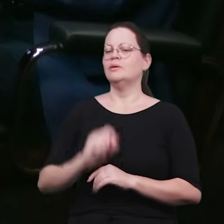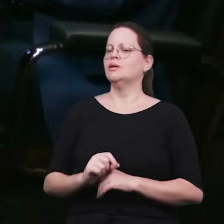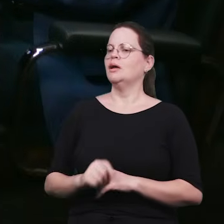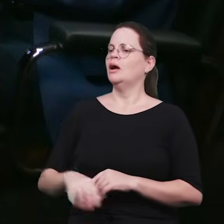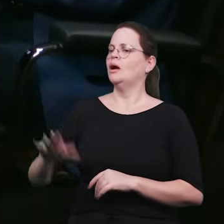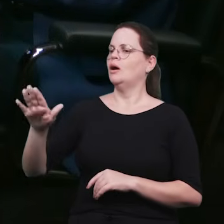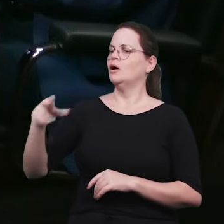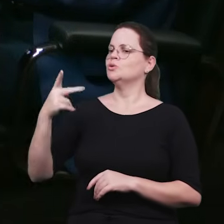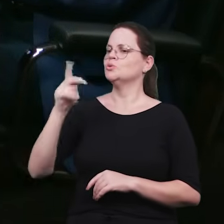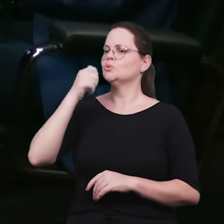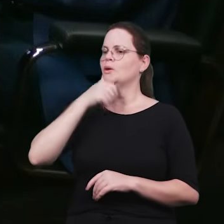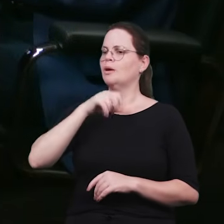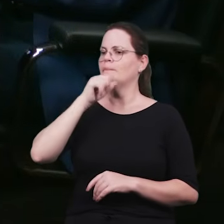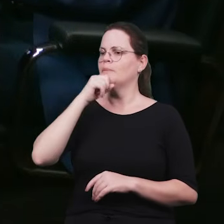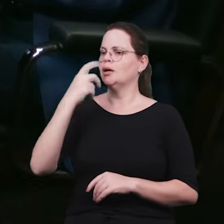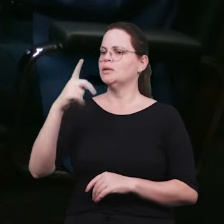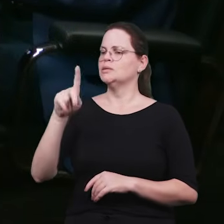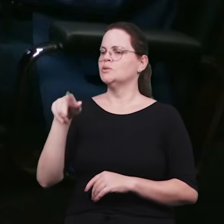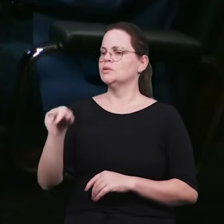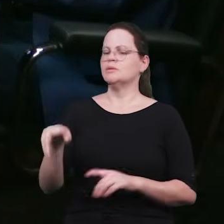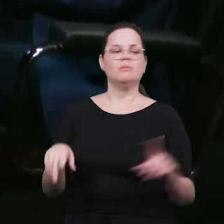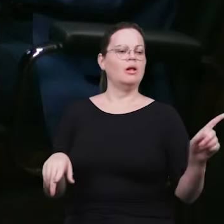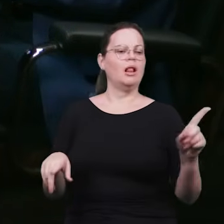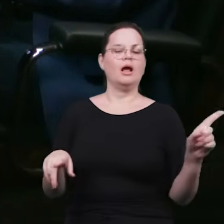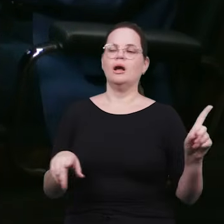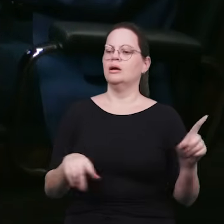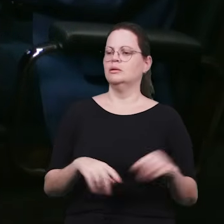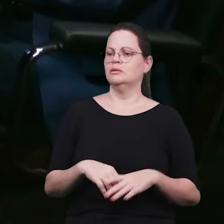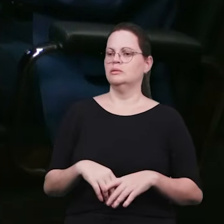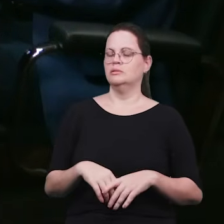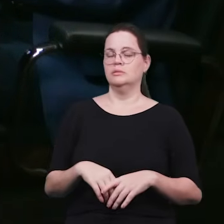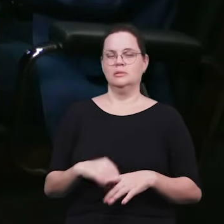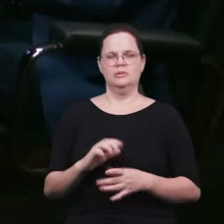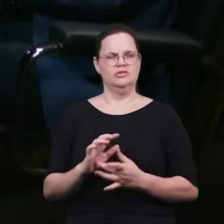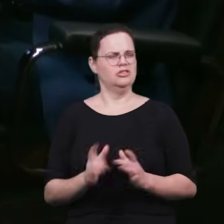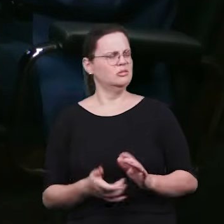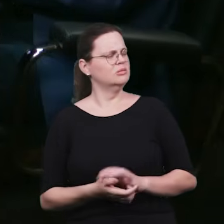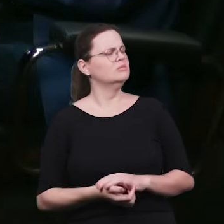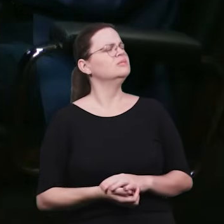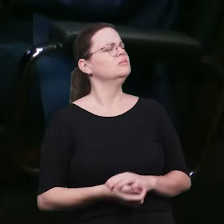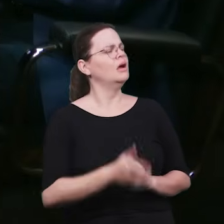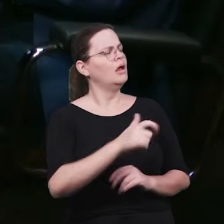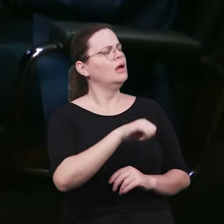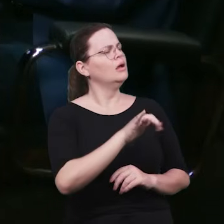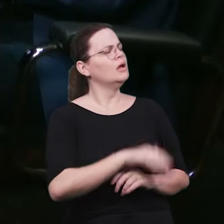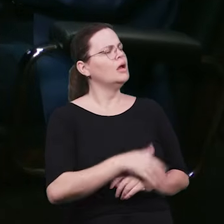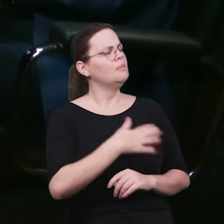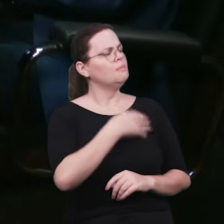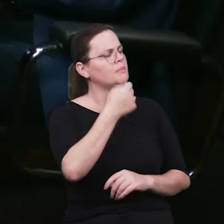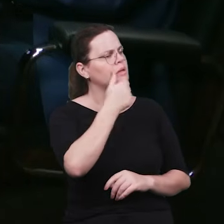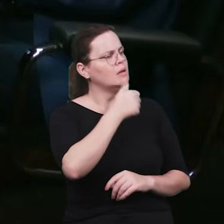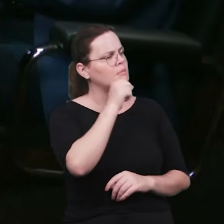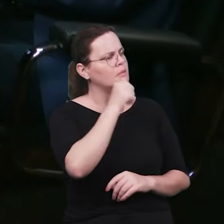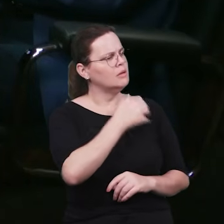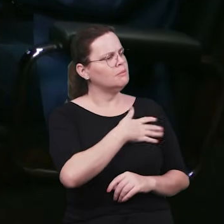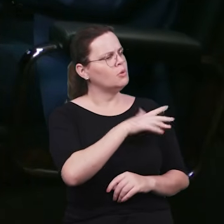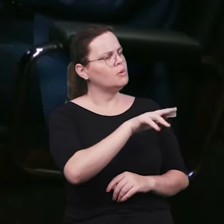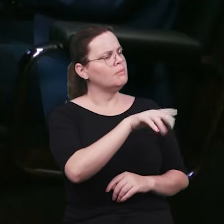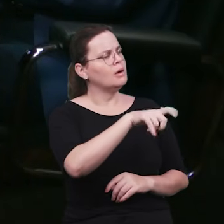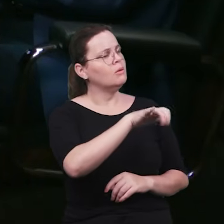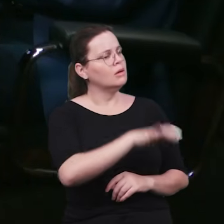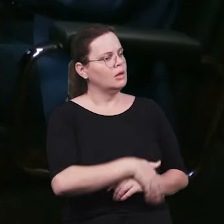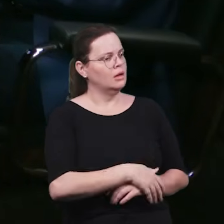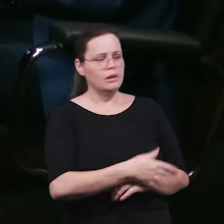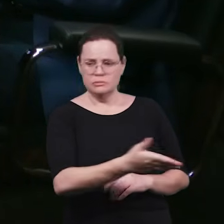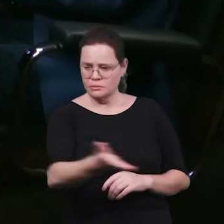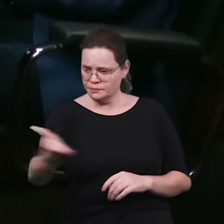estão aí fora. E ele respondeu que a família dele eram aqueles que faziam a vontade Do Pai, do Pai.